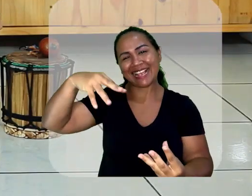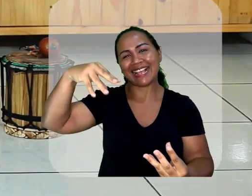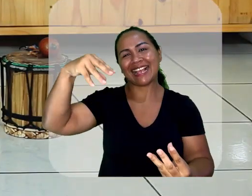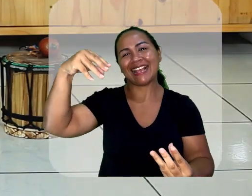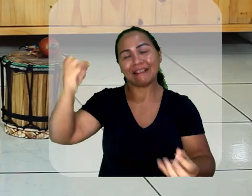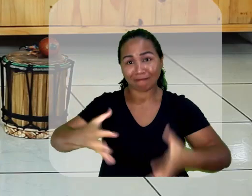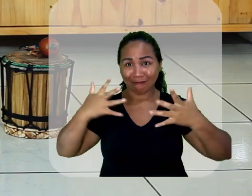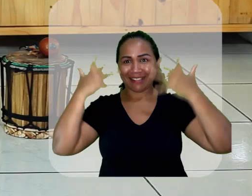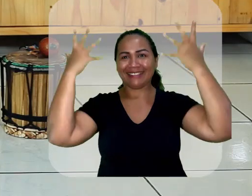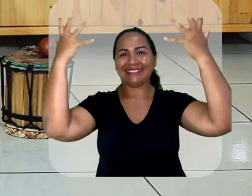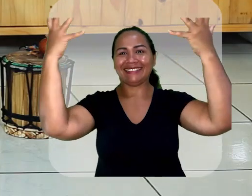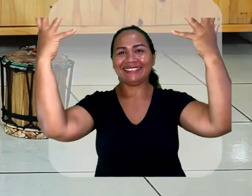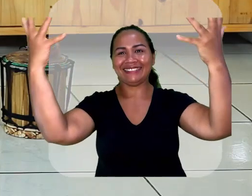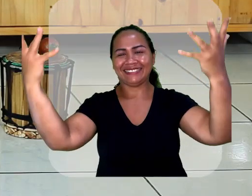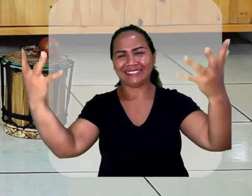alma amorfinada.